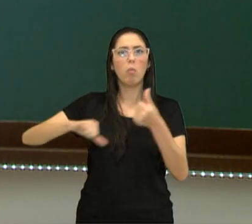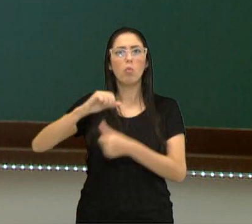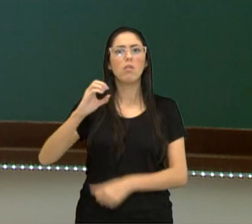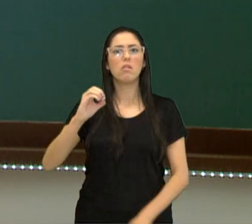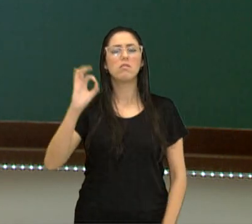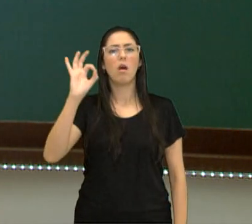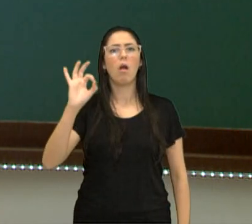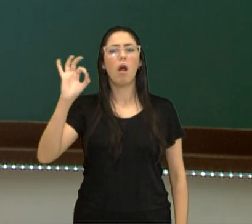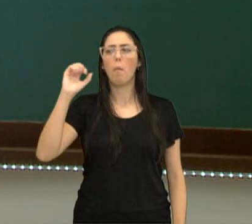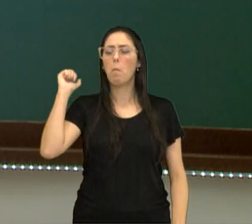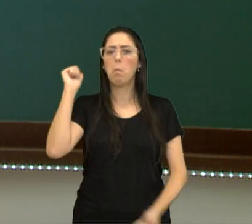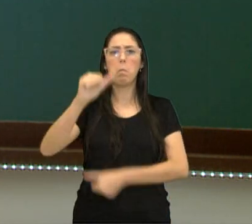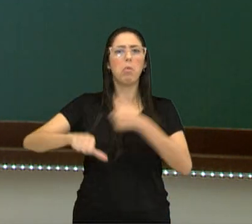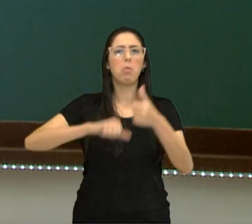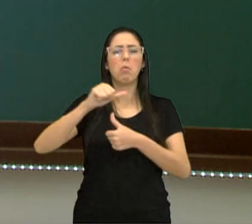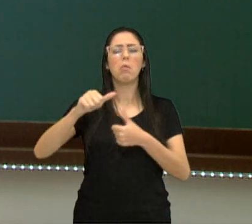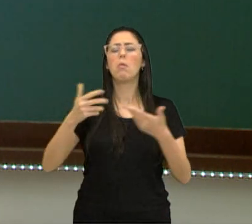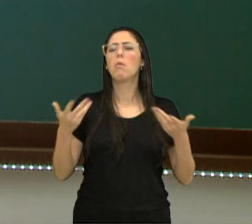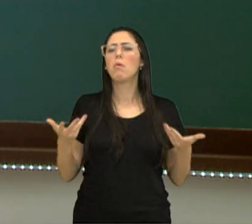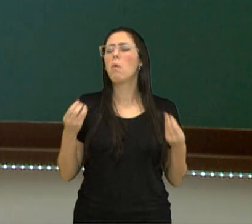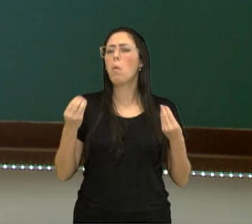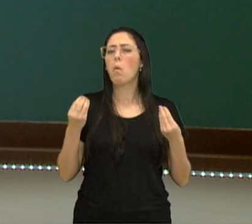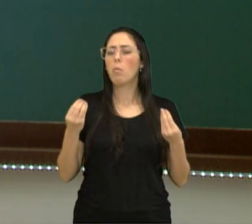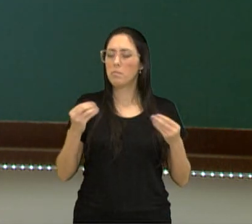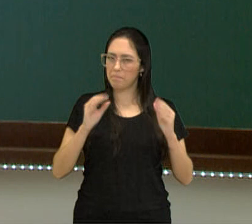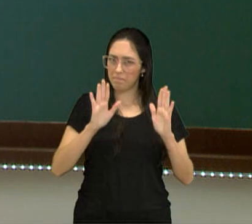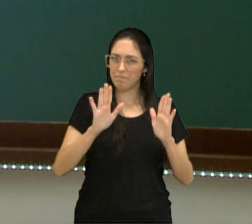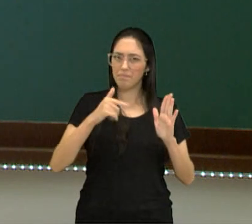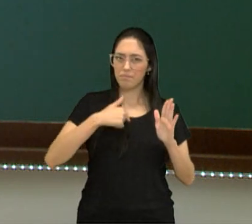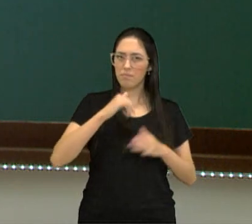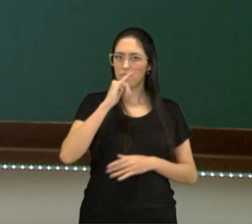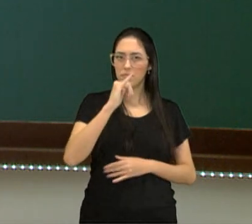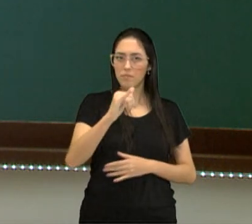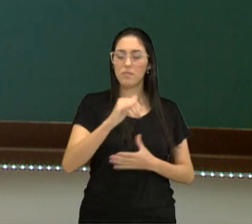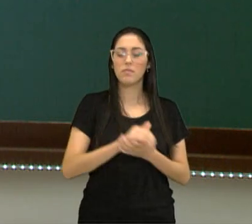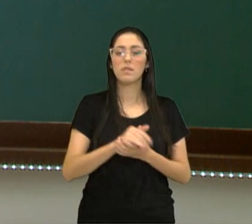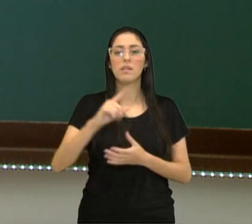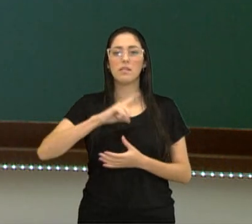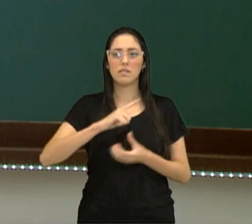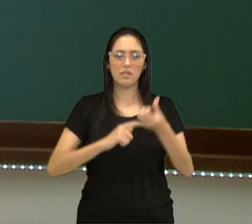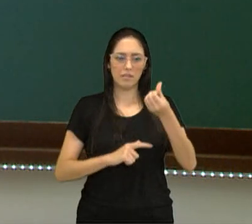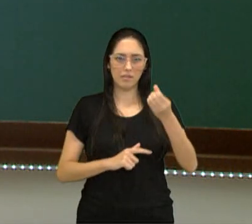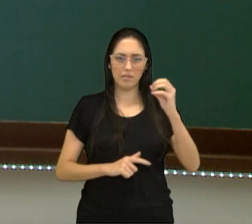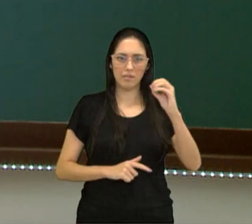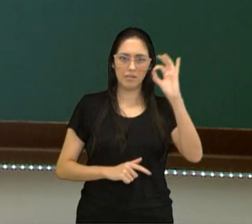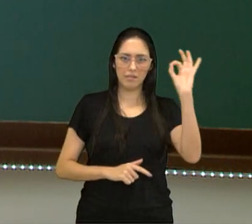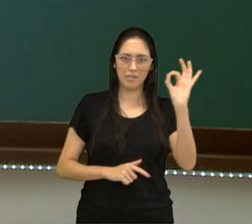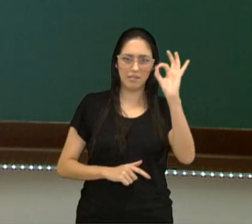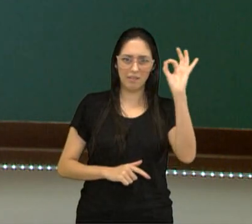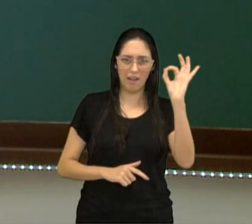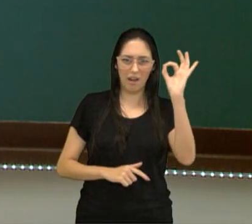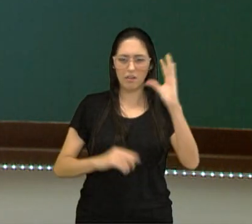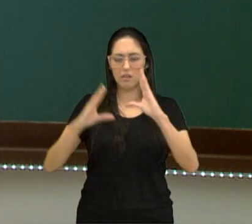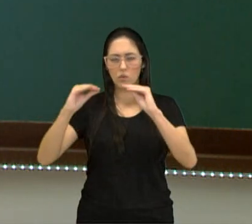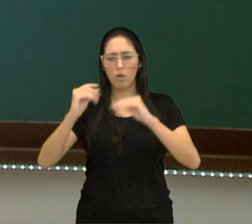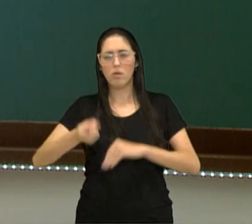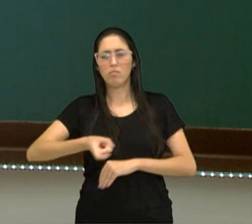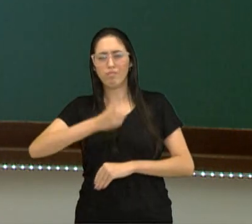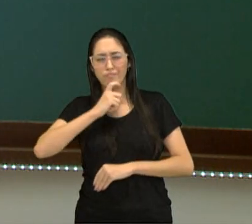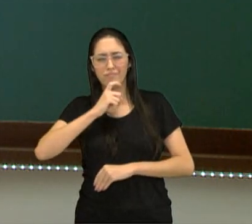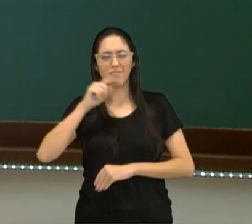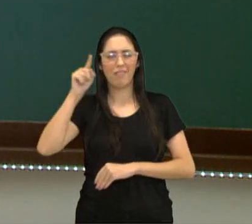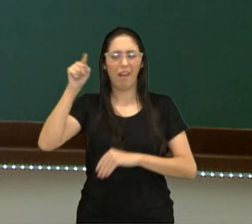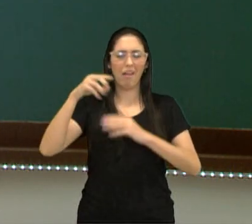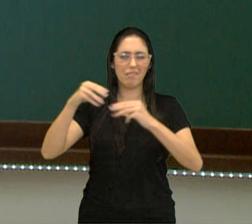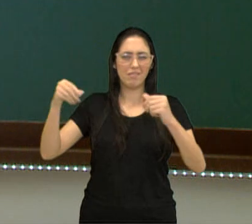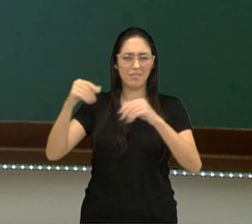graus. Aí sabe o que eu digo para você? Que essa amplitude de 60 graus que ocorre nos desertos, quando a gente compara a